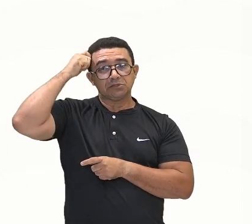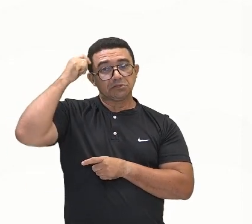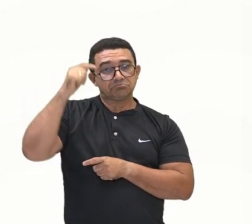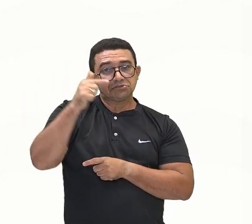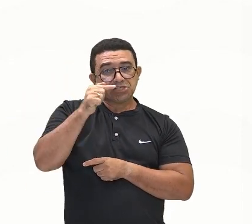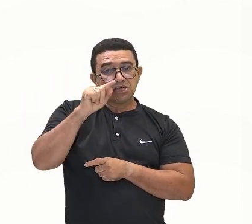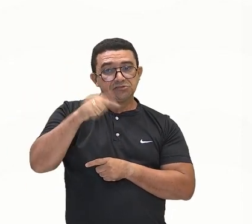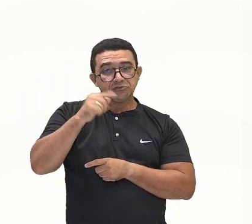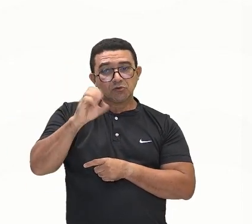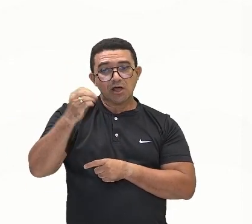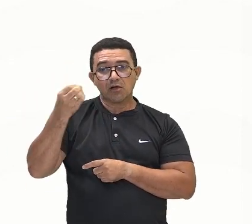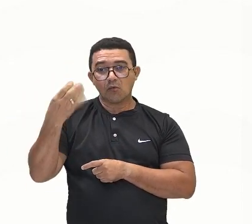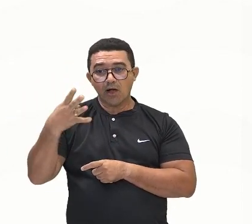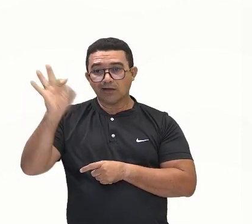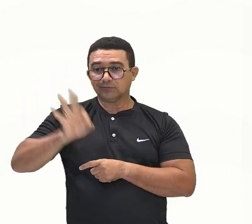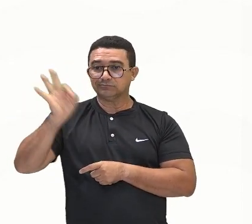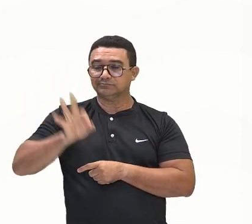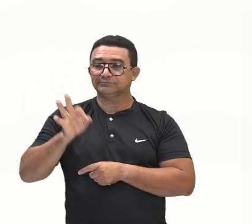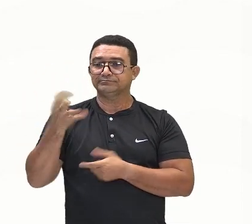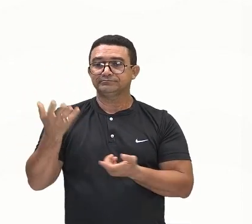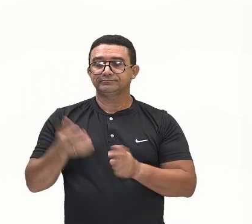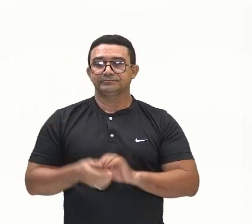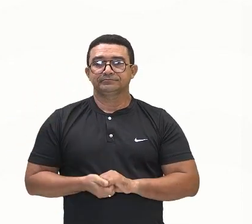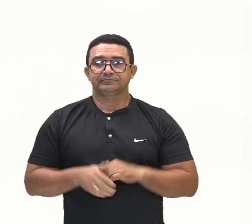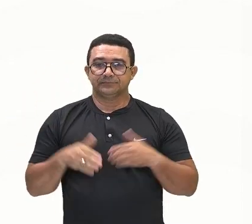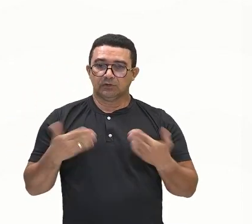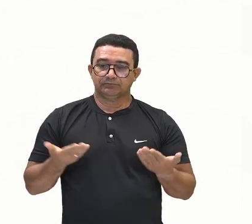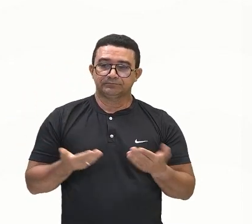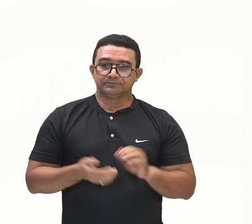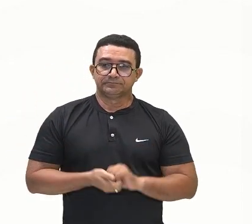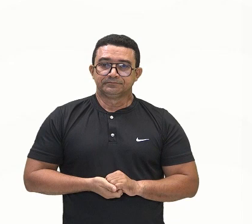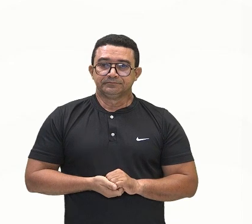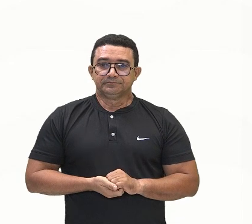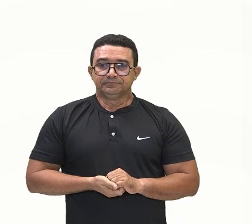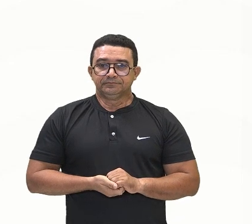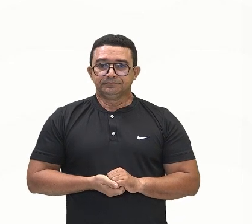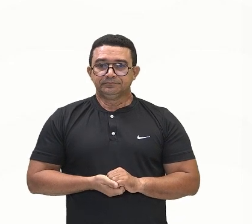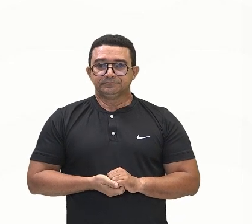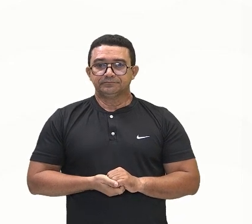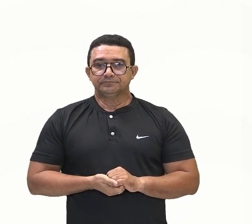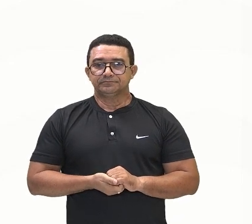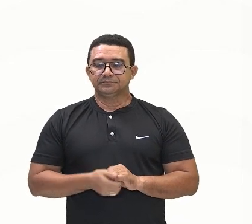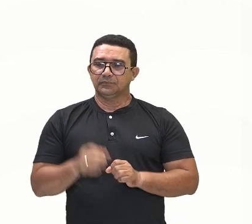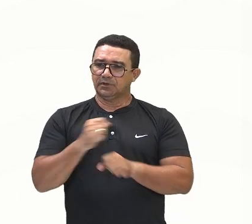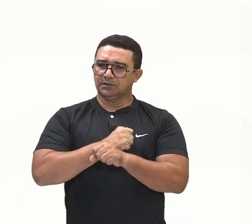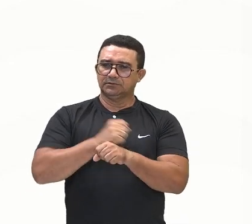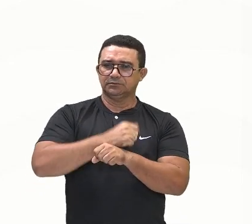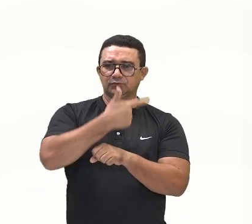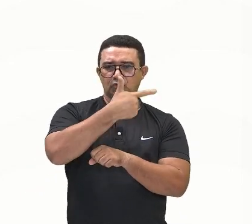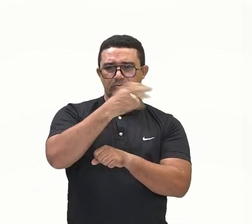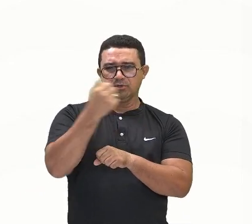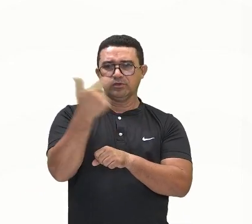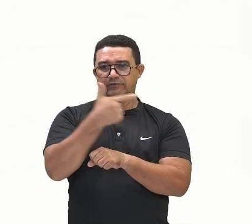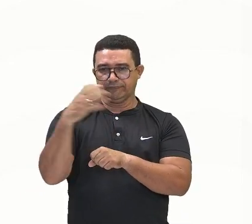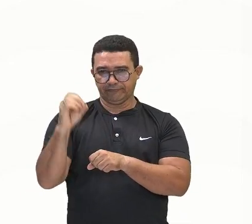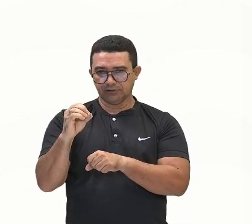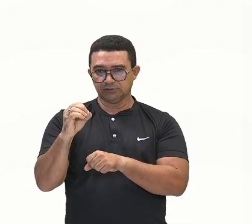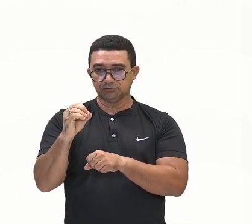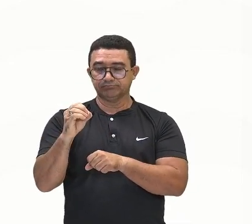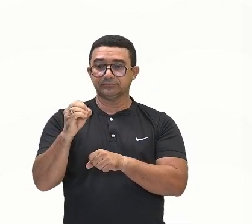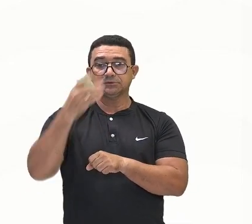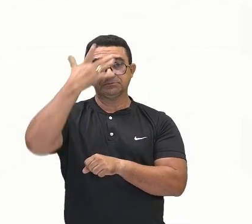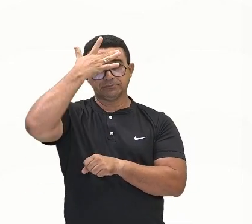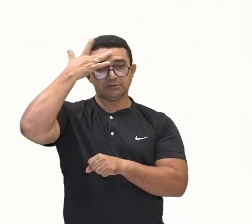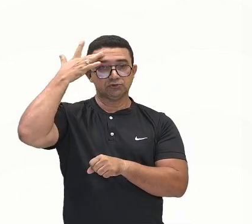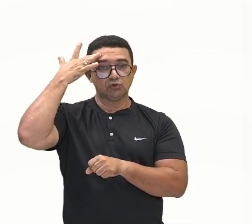e 45,6% de pardo. E aí a partir de então, de 2020, a